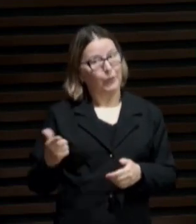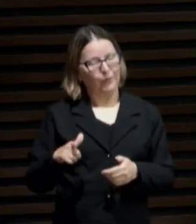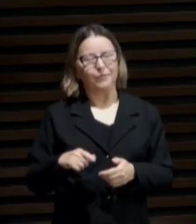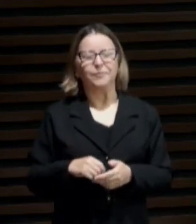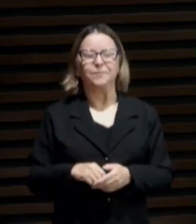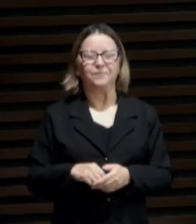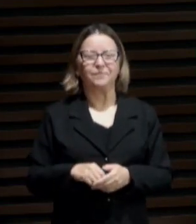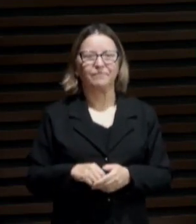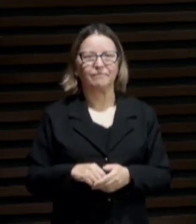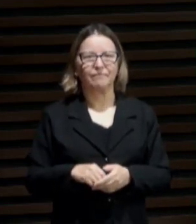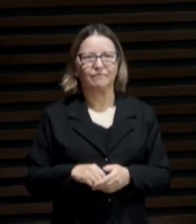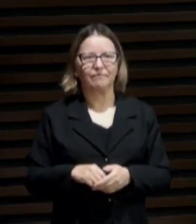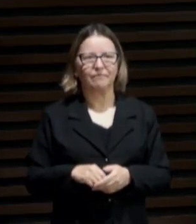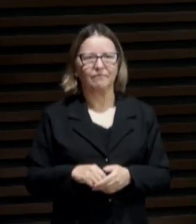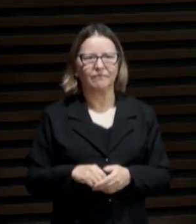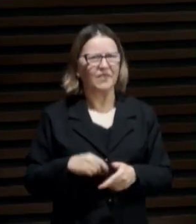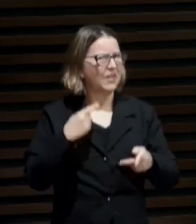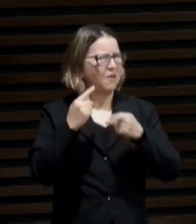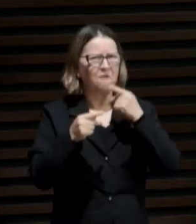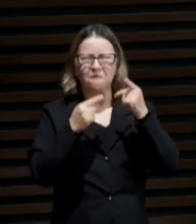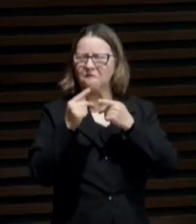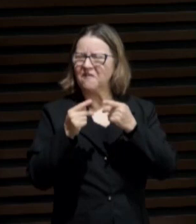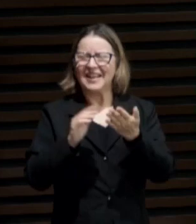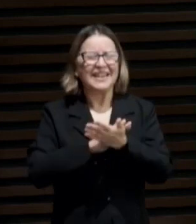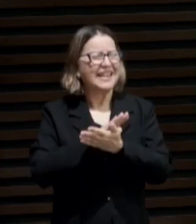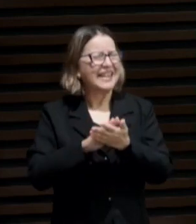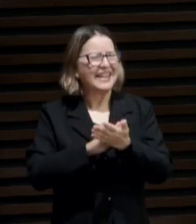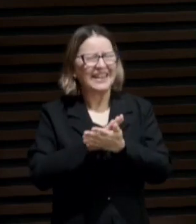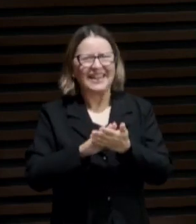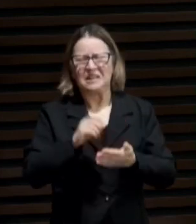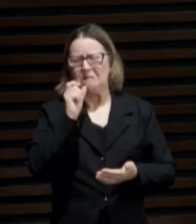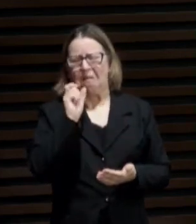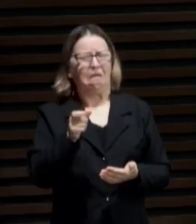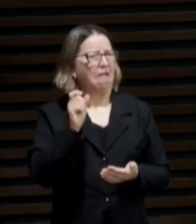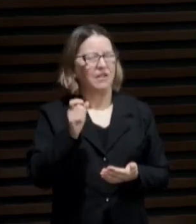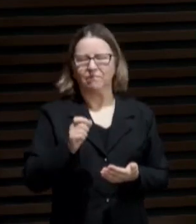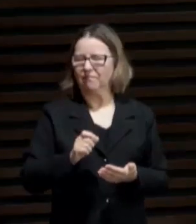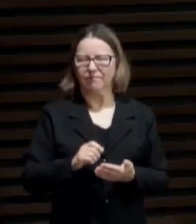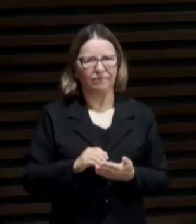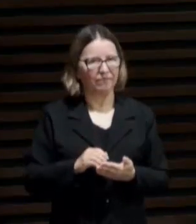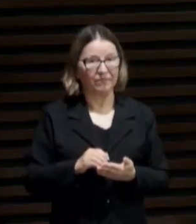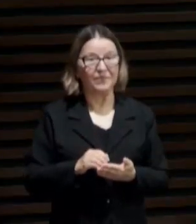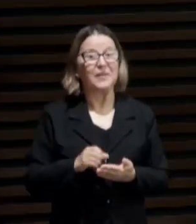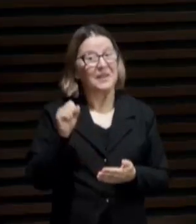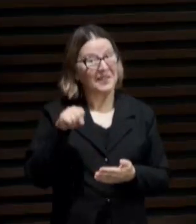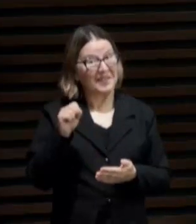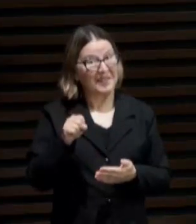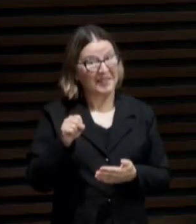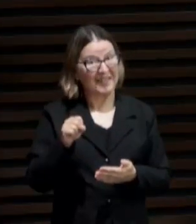audição aí, vamos lá. Não saia da vossa boca nenhuma palavra torpe, e